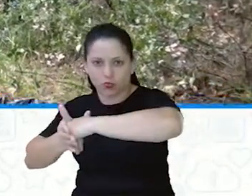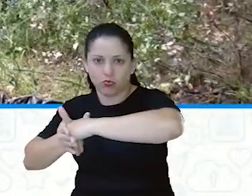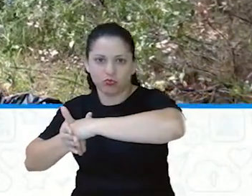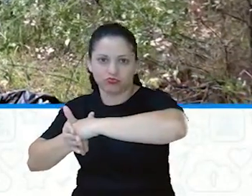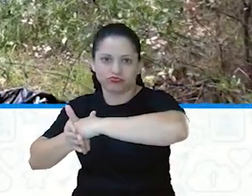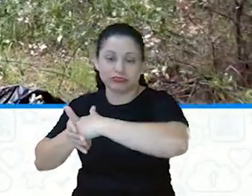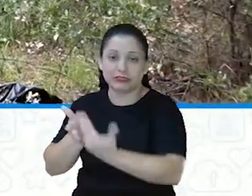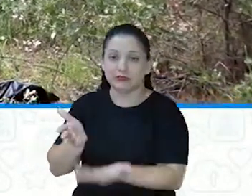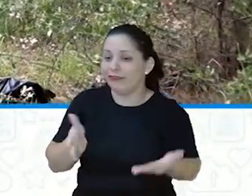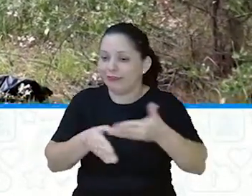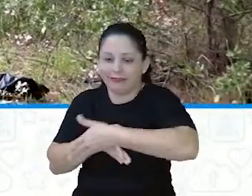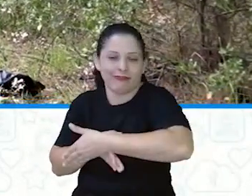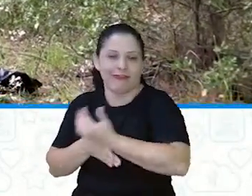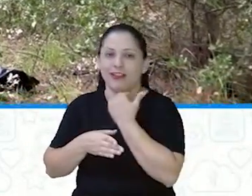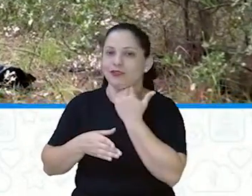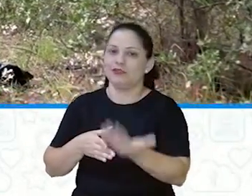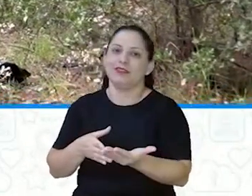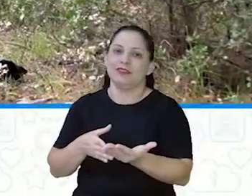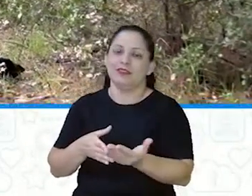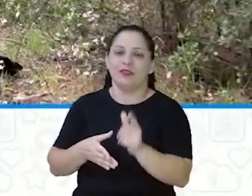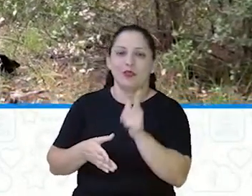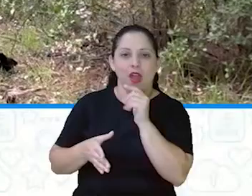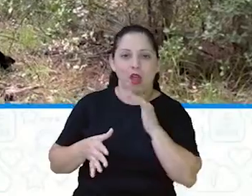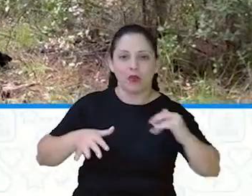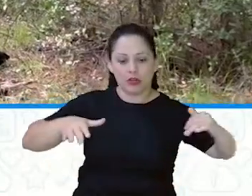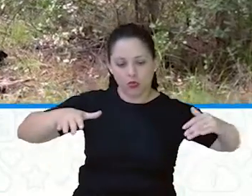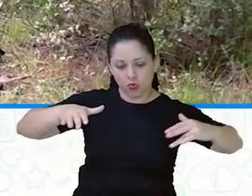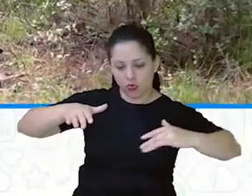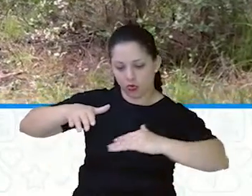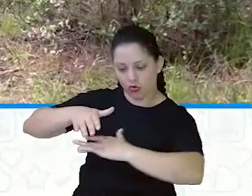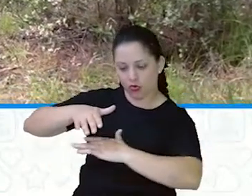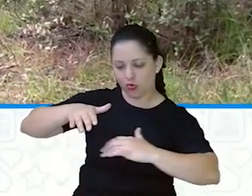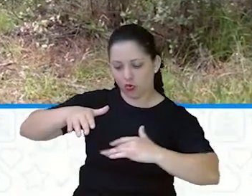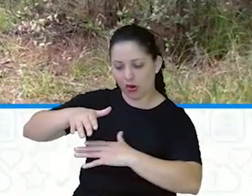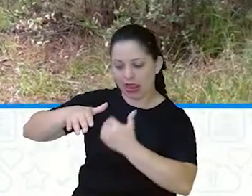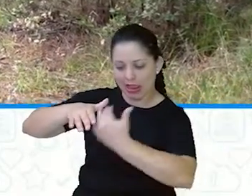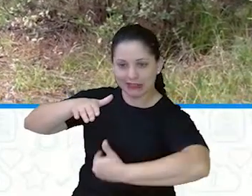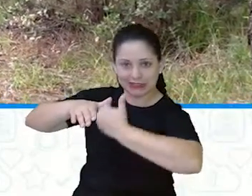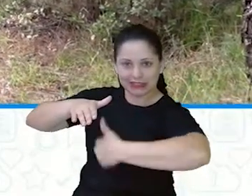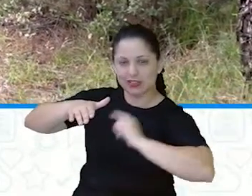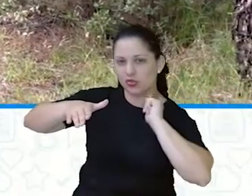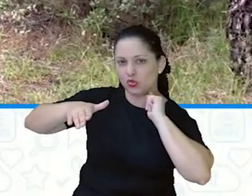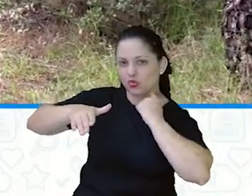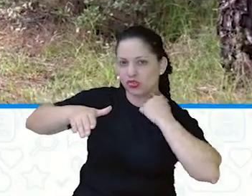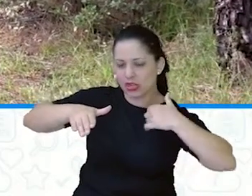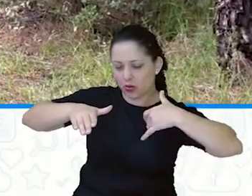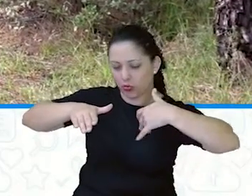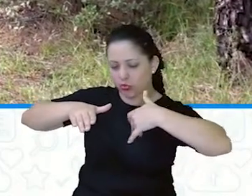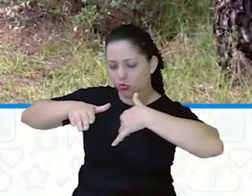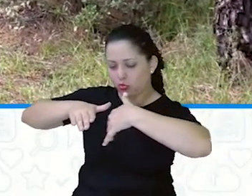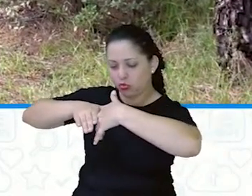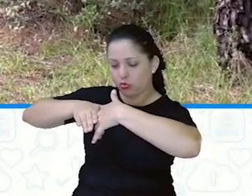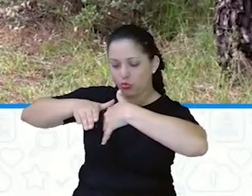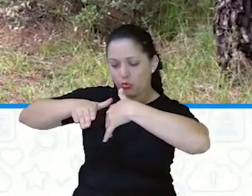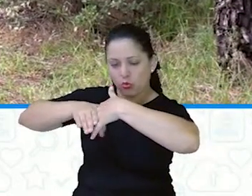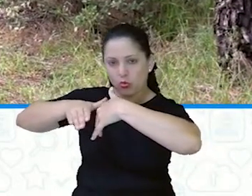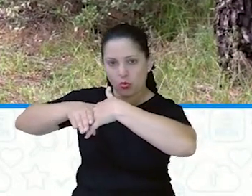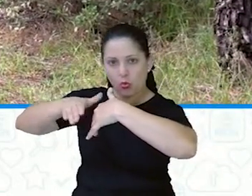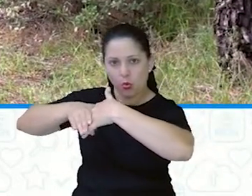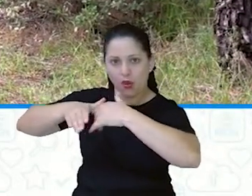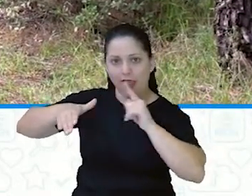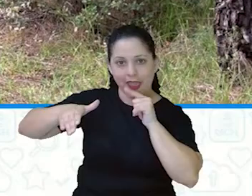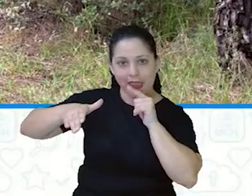de alguma forma. Então, se ela não passa pelo local que está reservado a ela, ela vai transbordar. E aí é